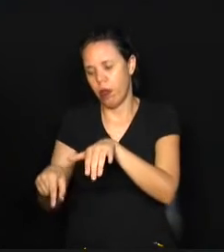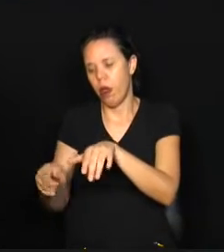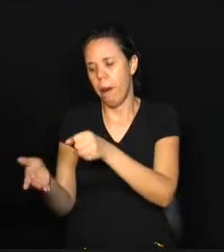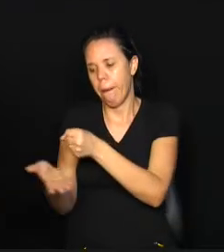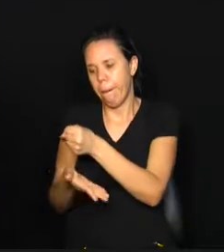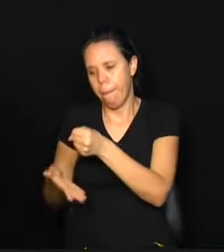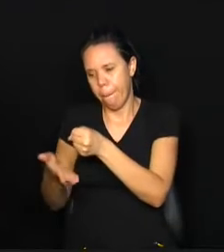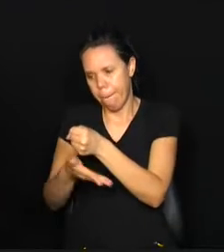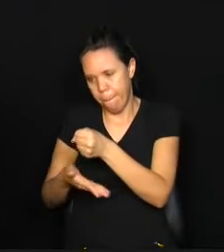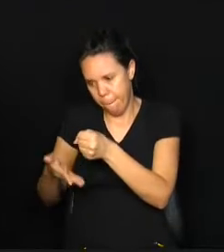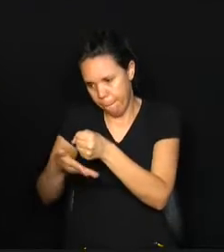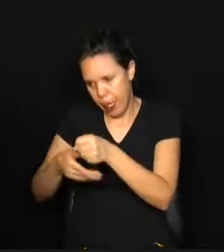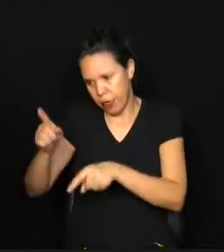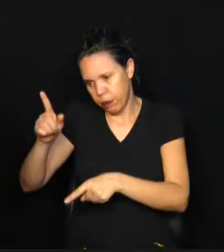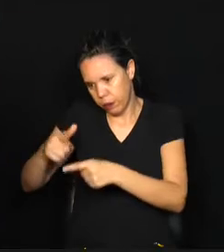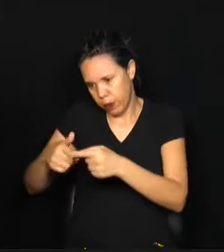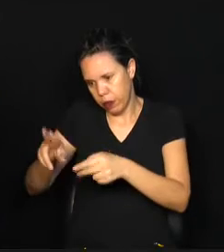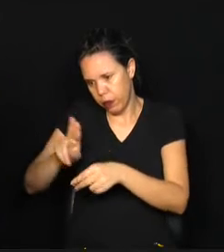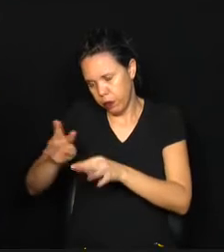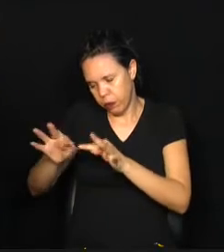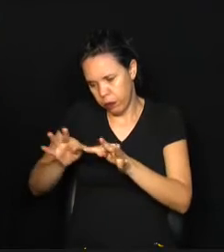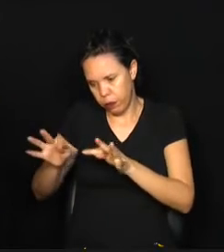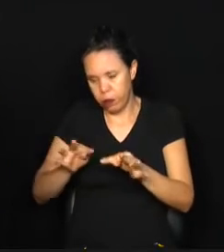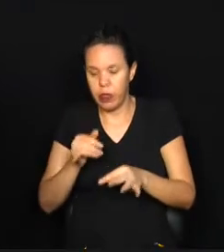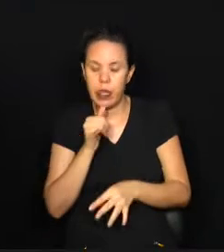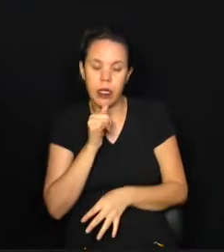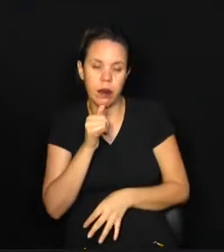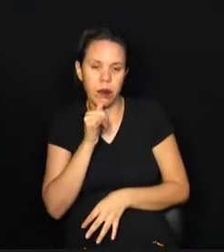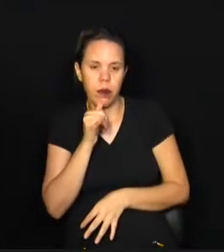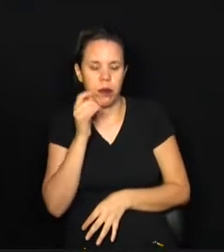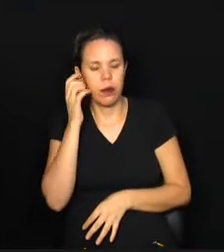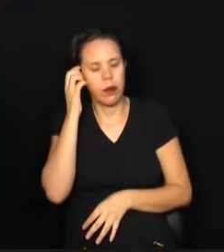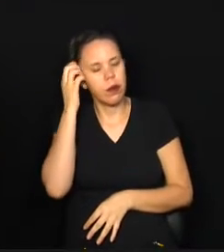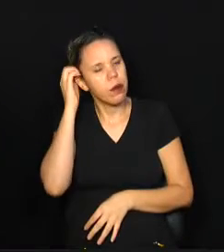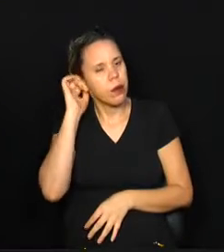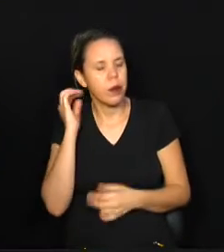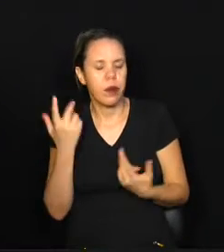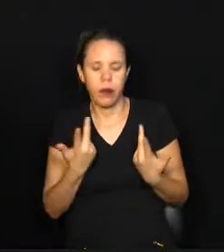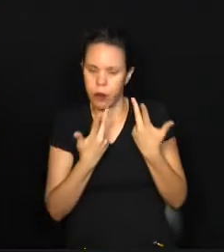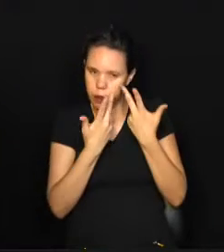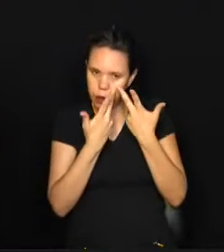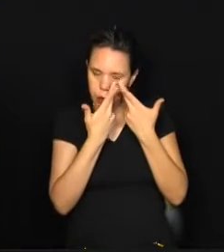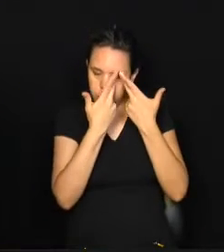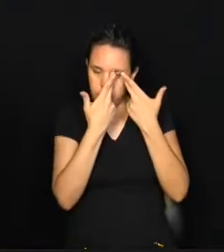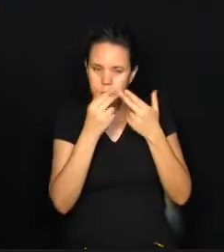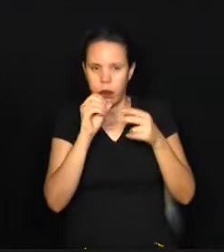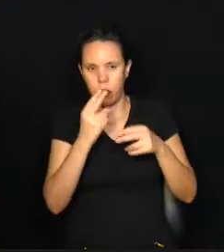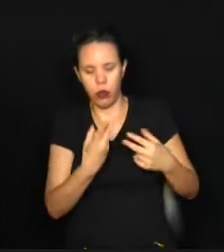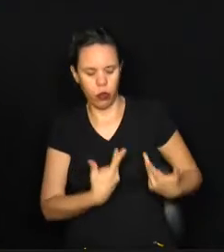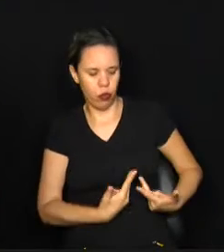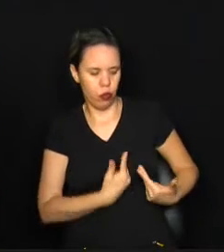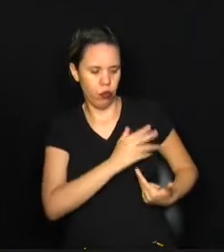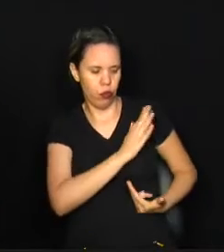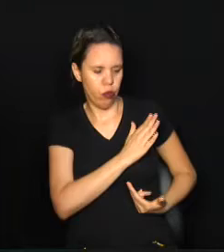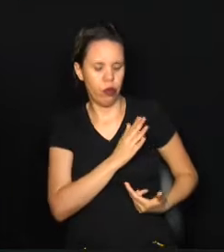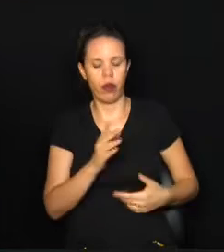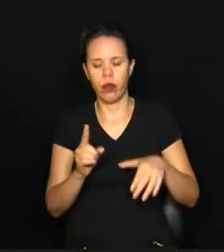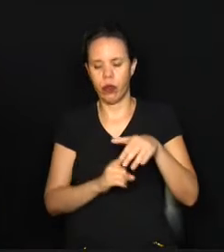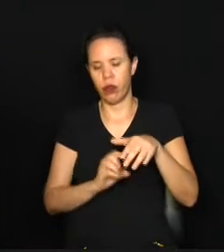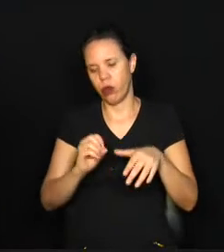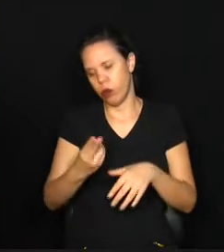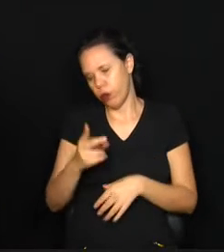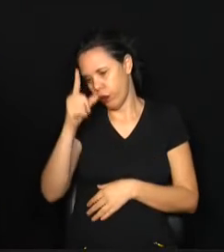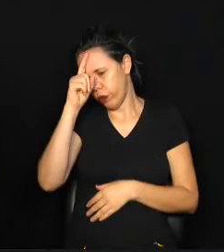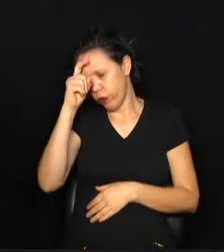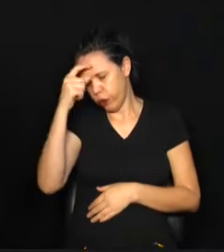básico. Agora, tratamento mesmo das cirurgias cardíacas é em clínica ou hospital. E é o